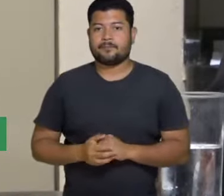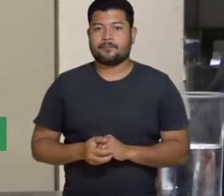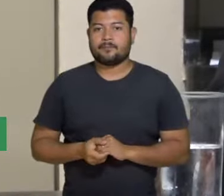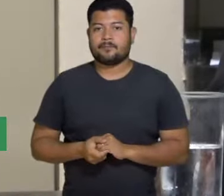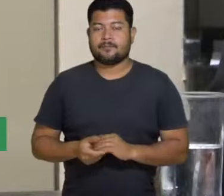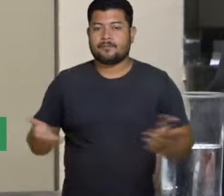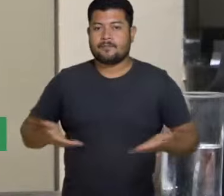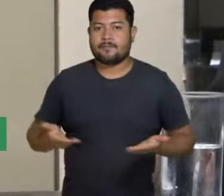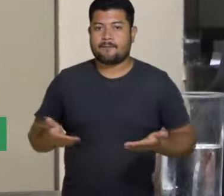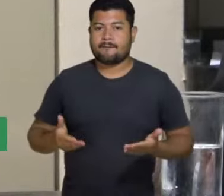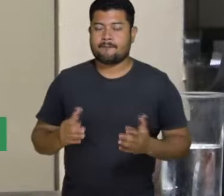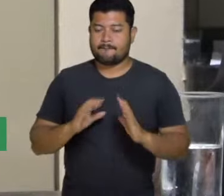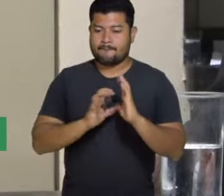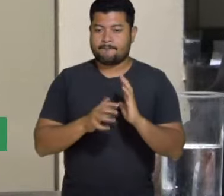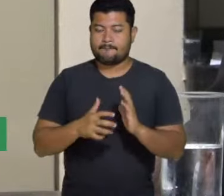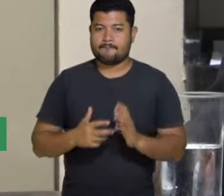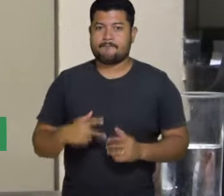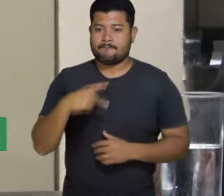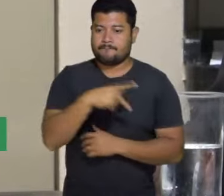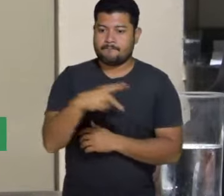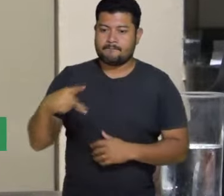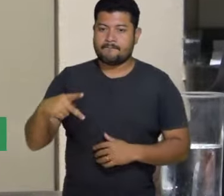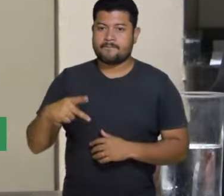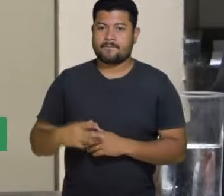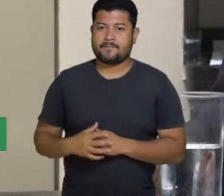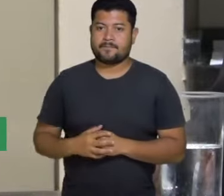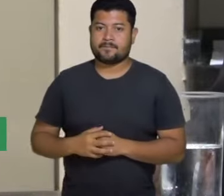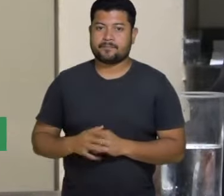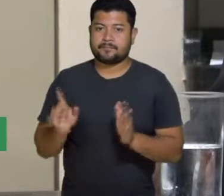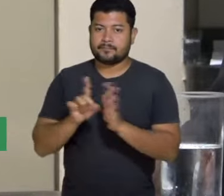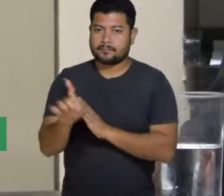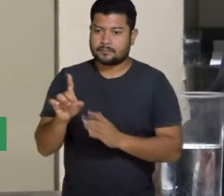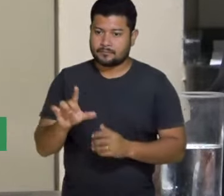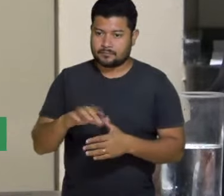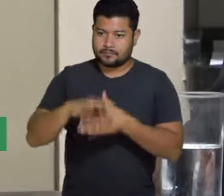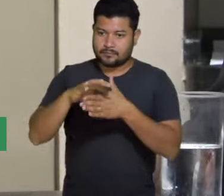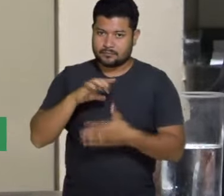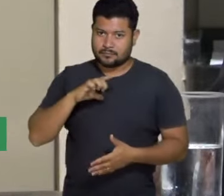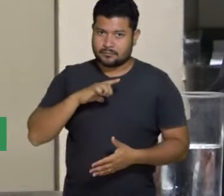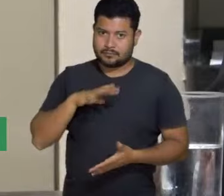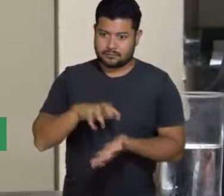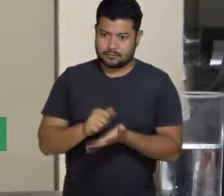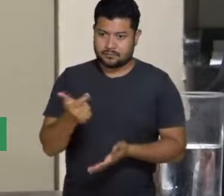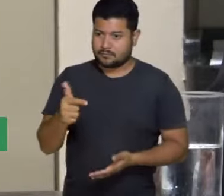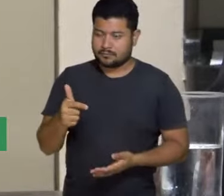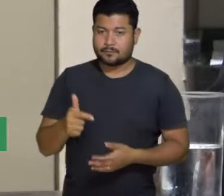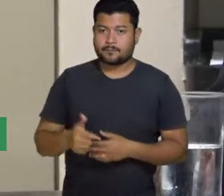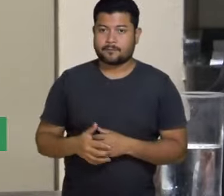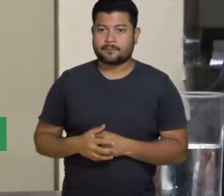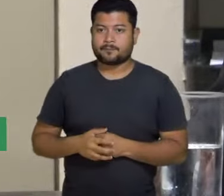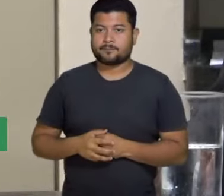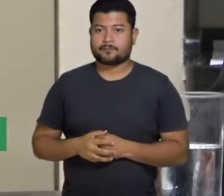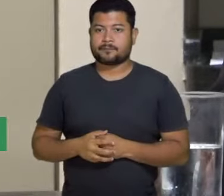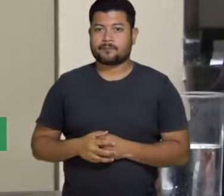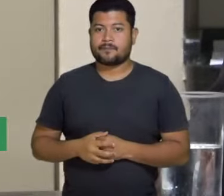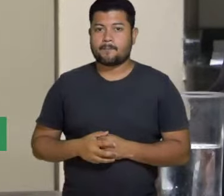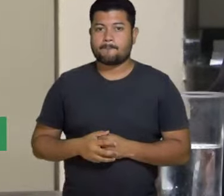Agora, o Partido Progressista. Consulto o líder se há alguém, não há nenhum deputado que queira se